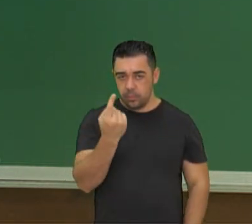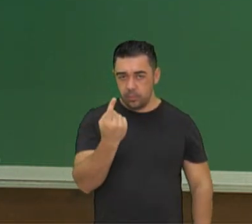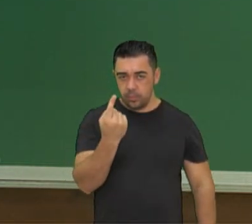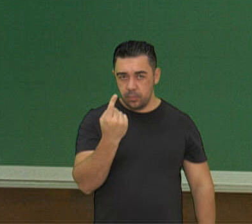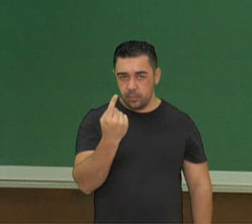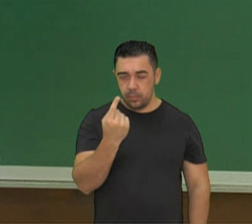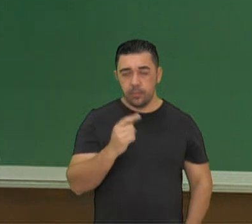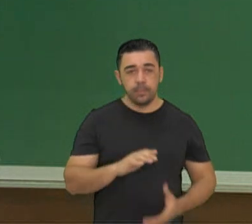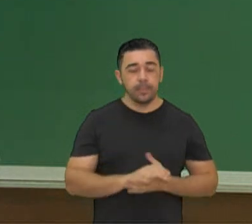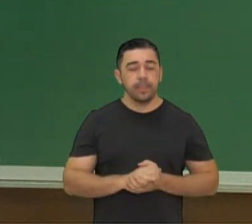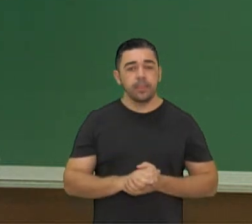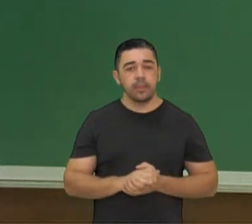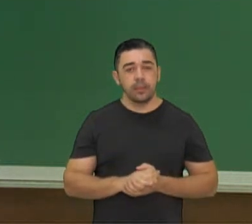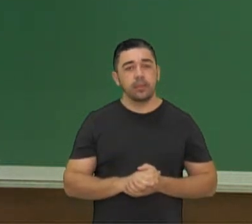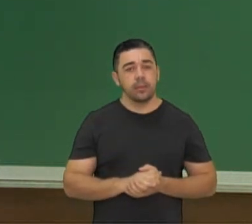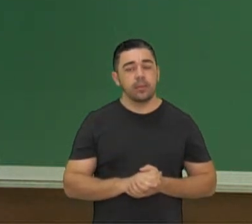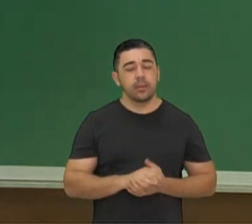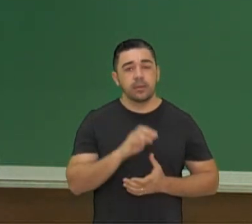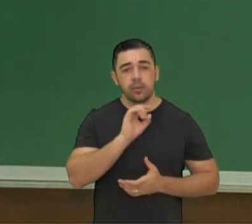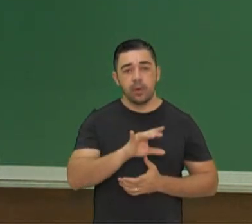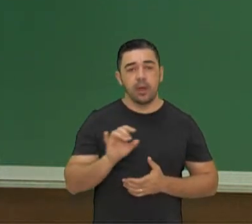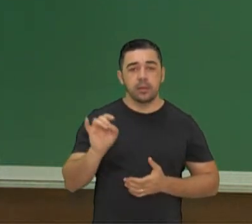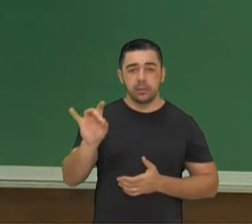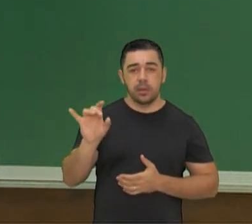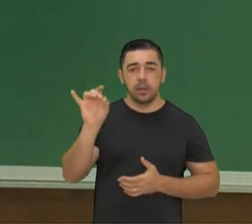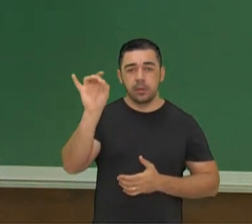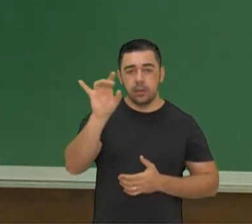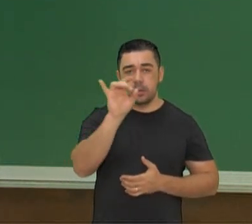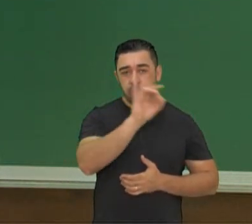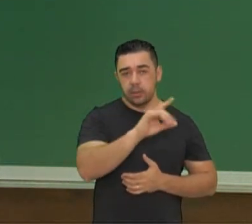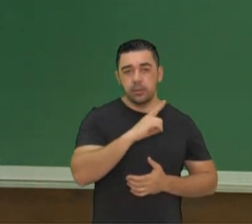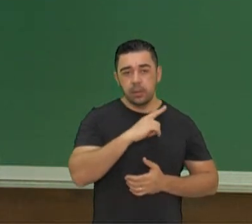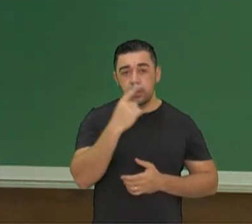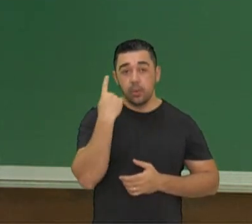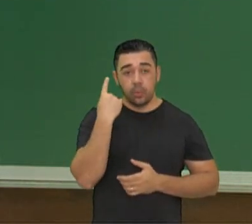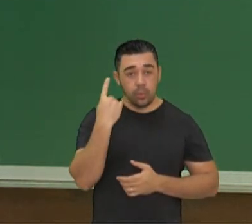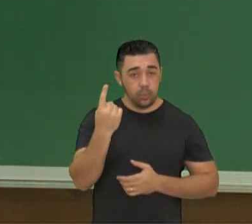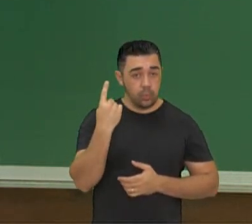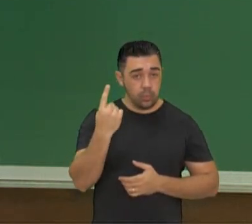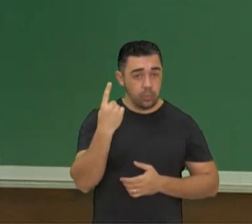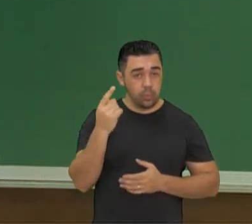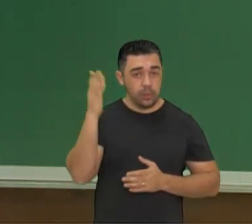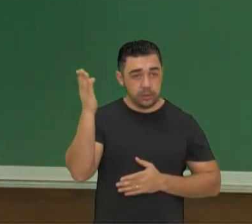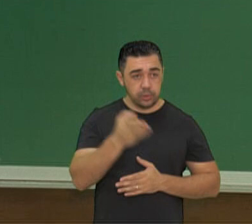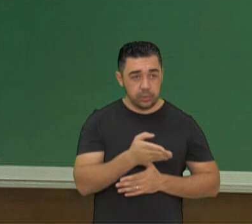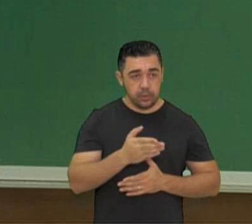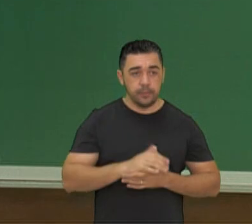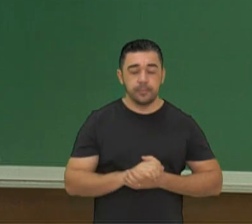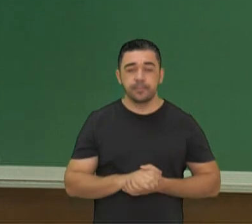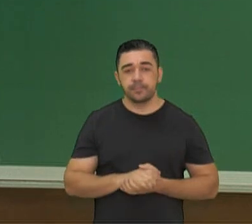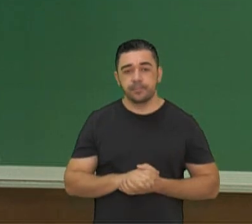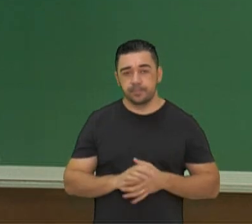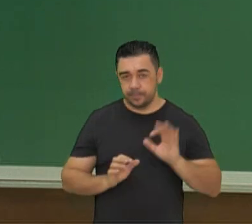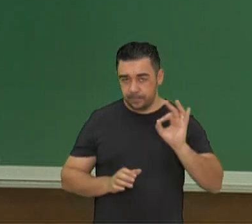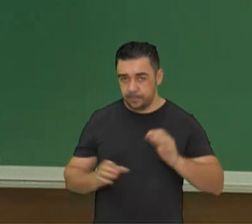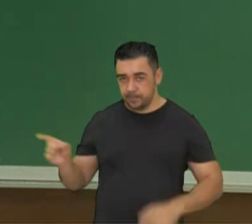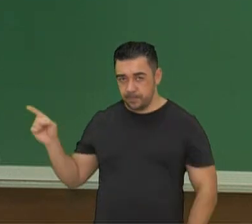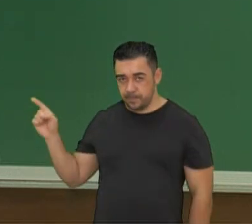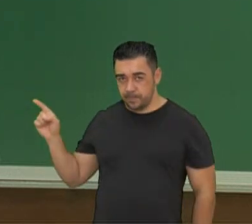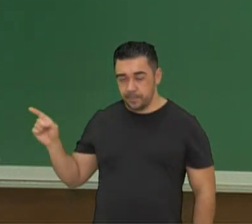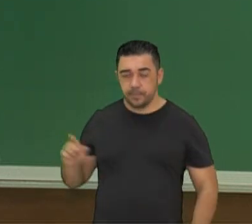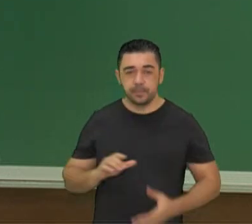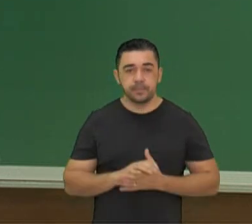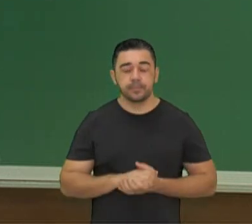aquele ali. Então, de cada vértice do quadrilátero, eu consigo desenhar uma diagonal. Certo? Tá